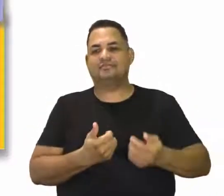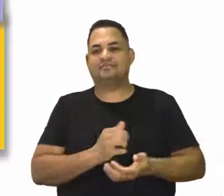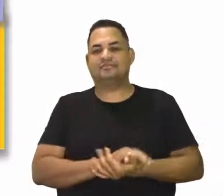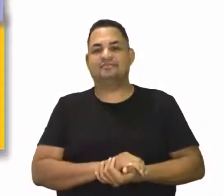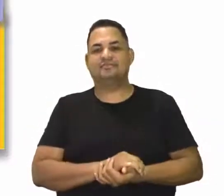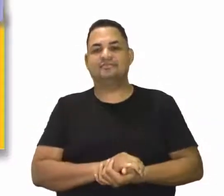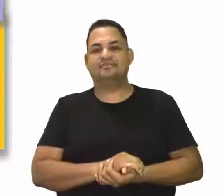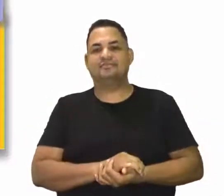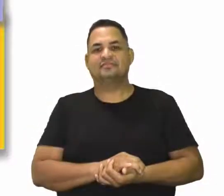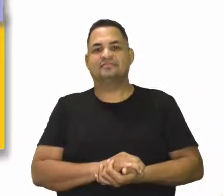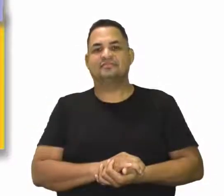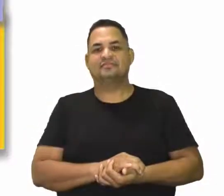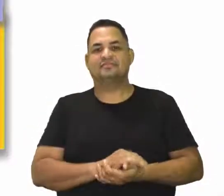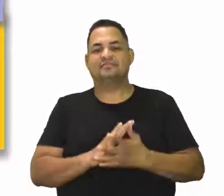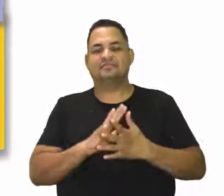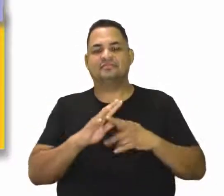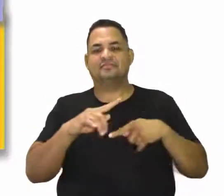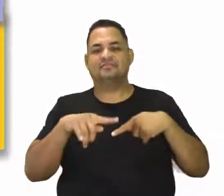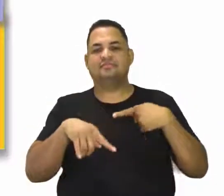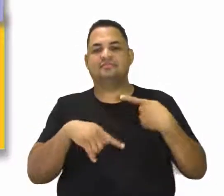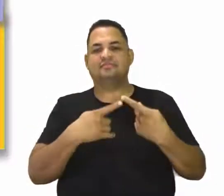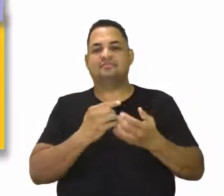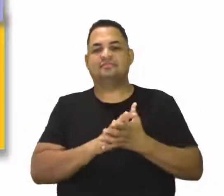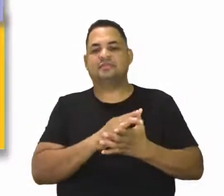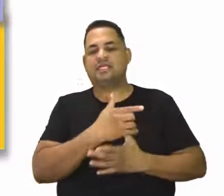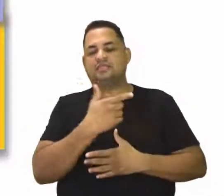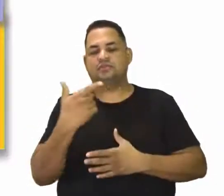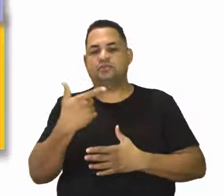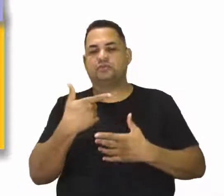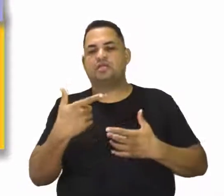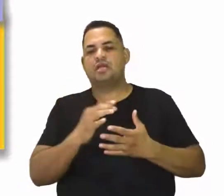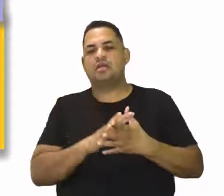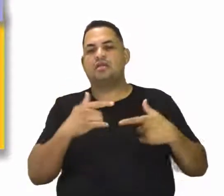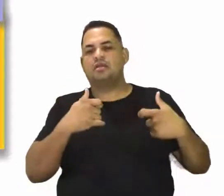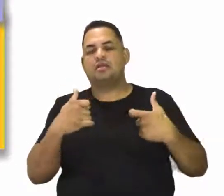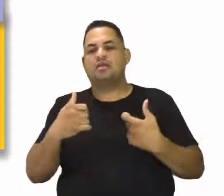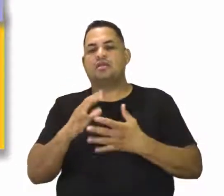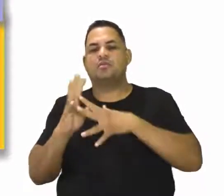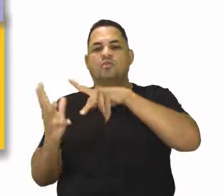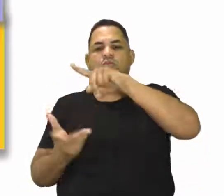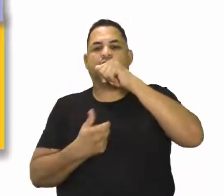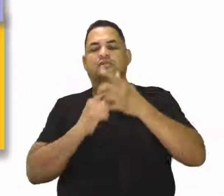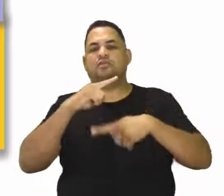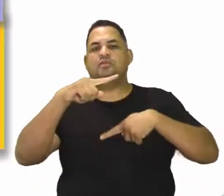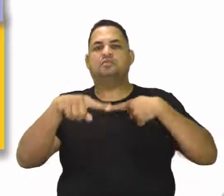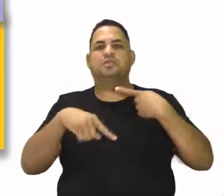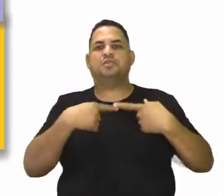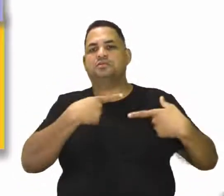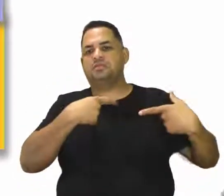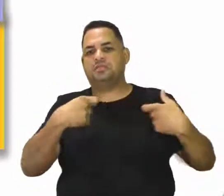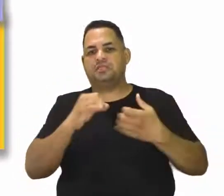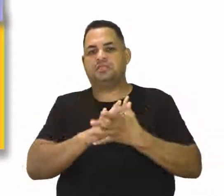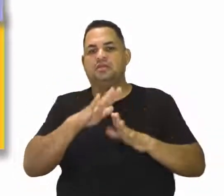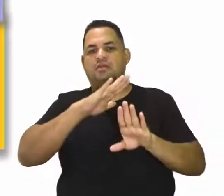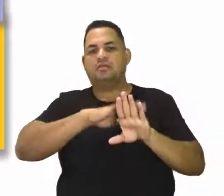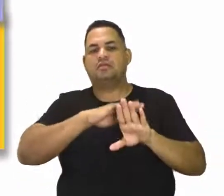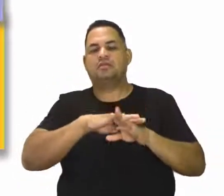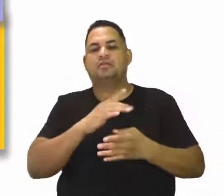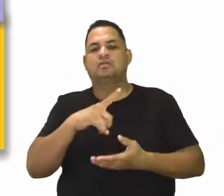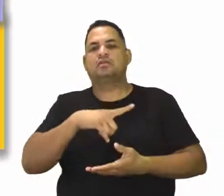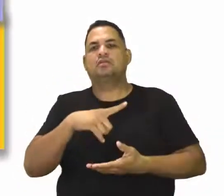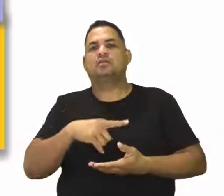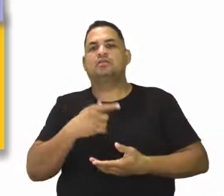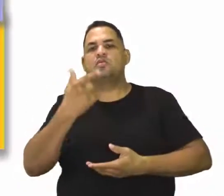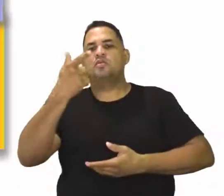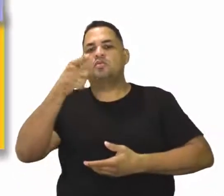ou seja após a Segunda Guerra Mundial após a Guerra Fria nós temos o outro